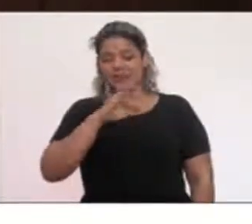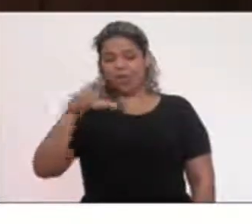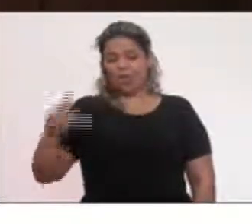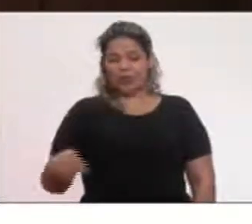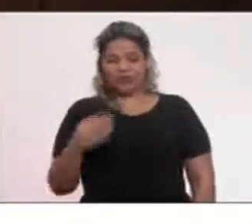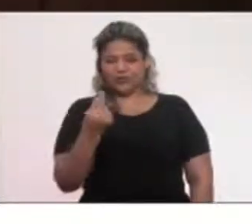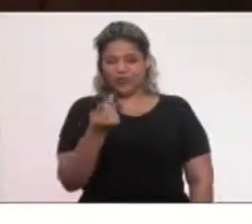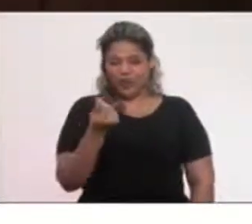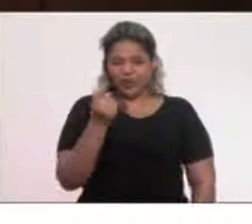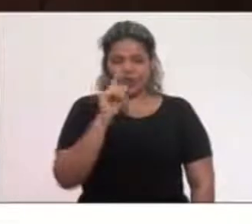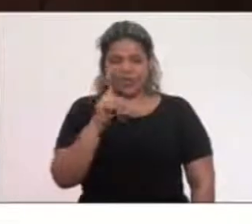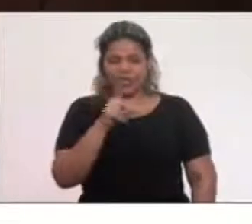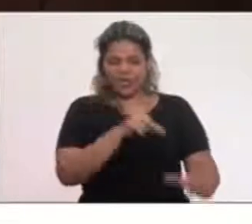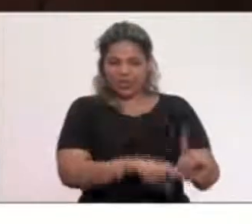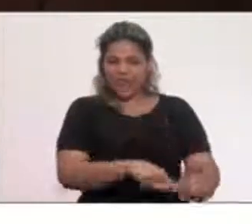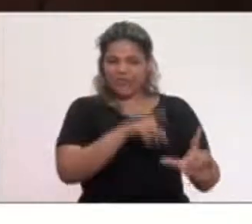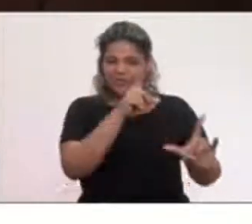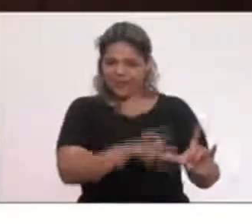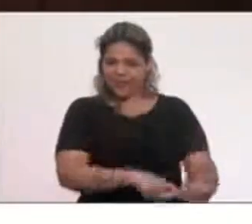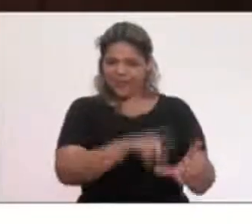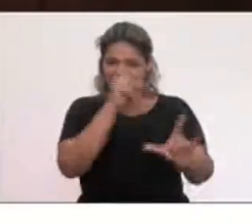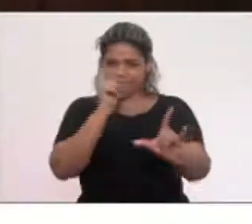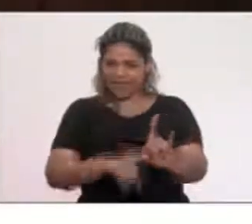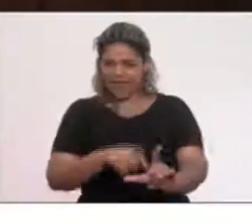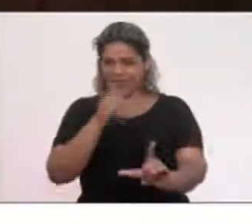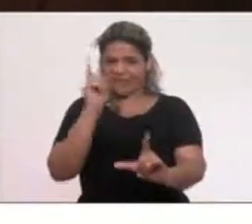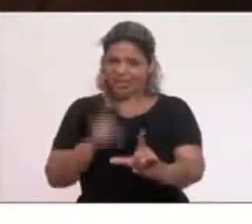em valores devidos ao Rio Previdência,